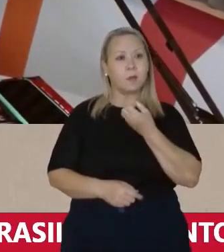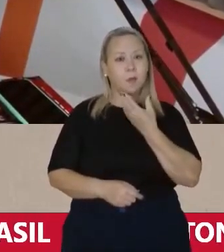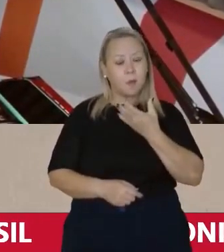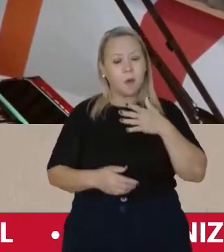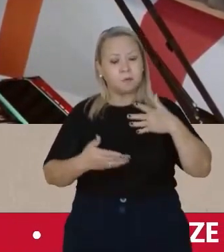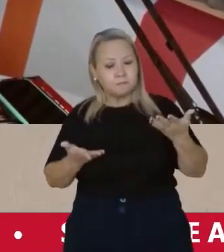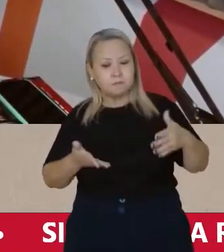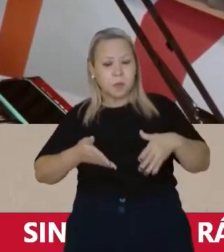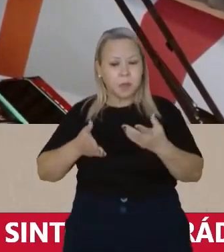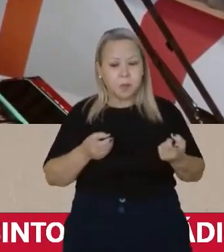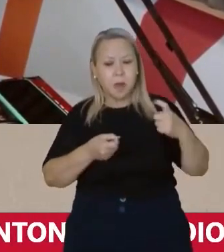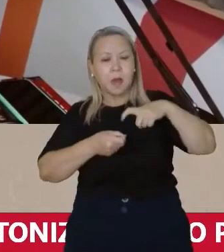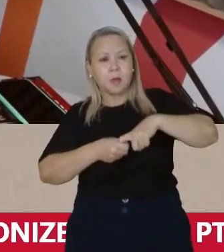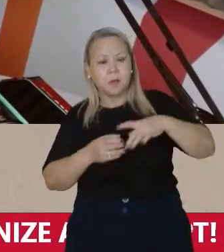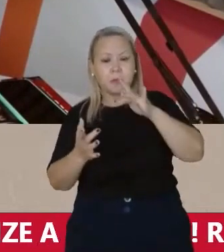de contato?